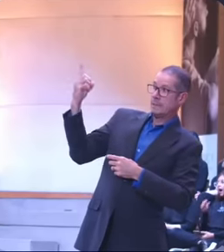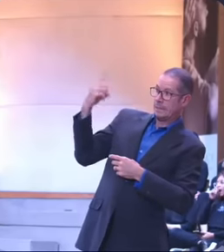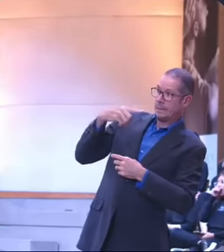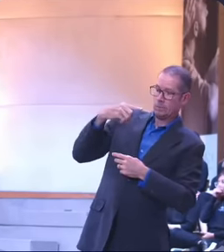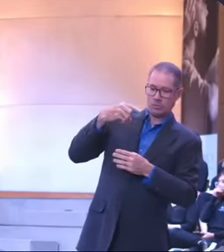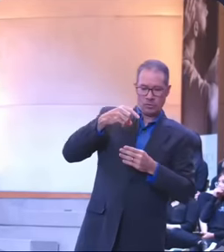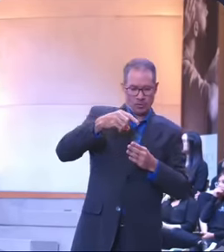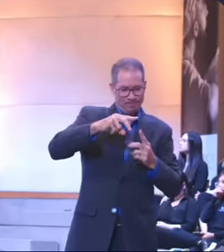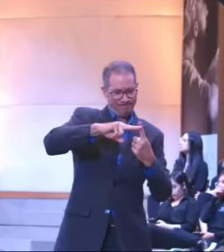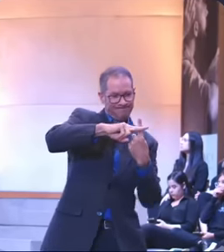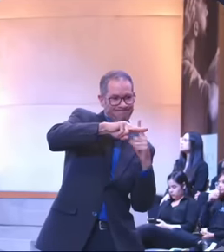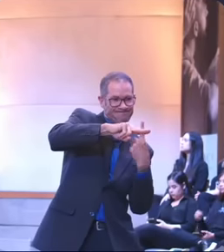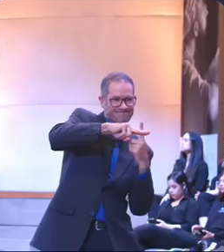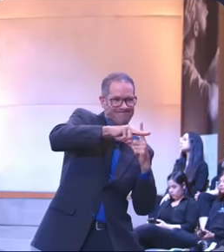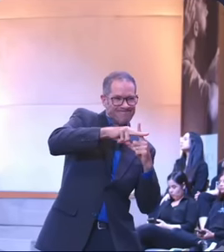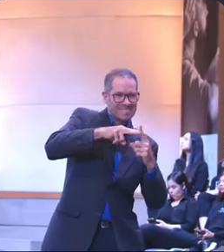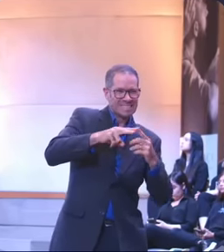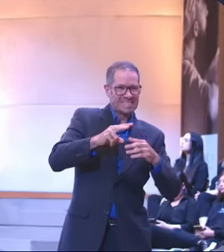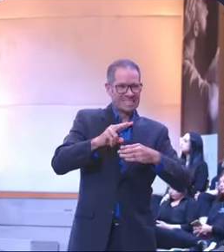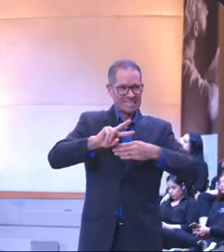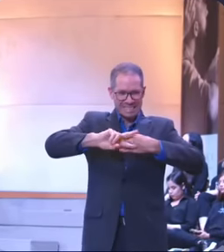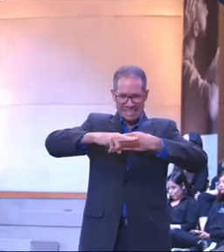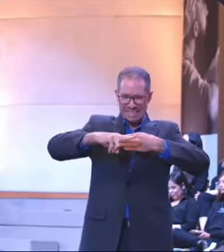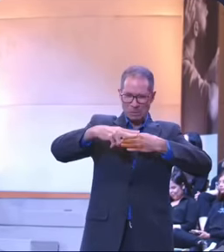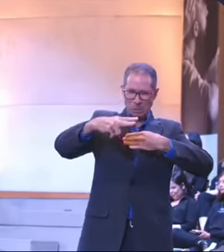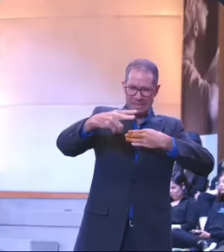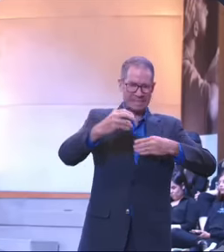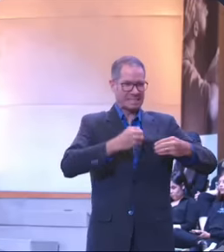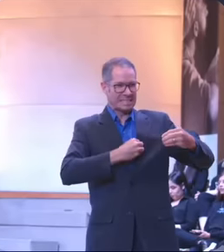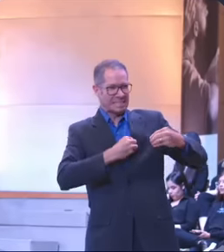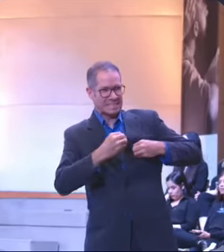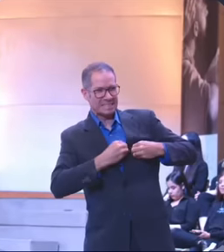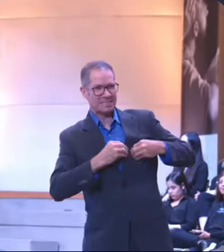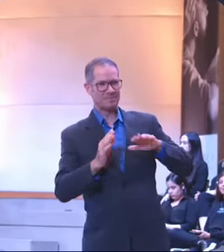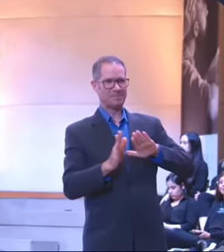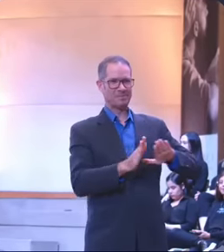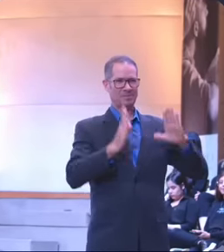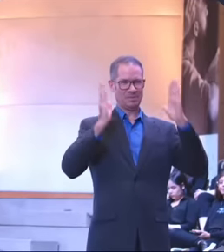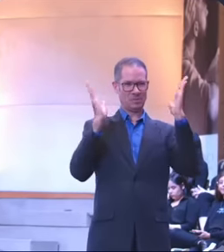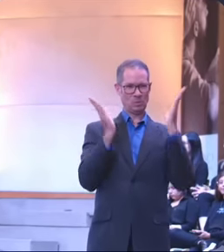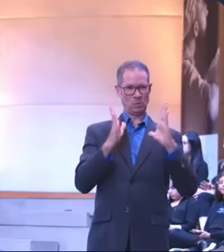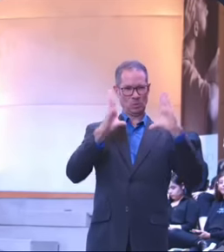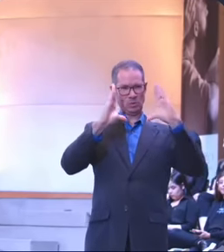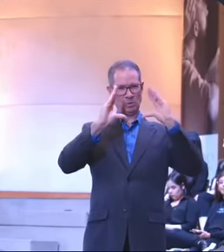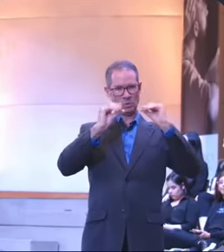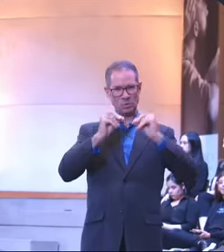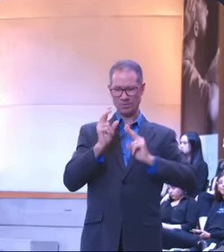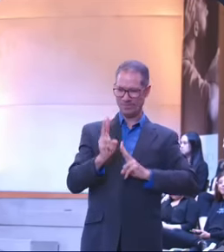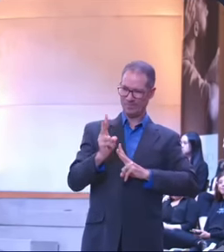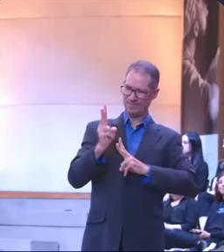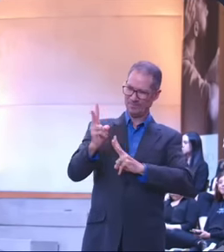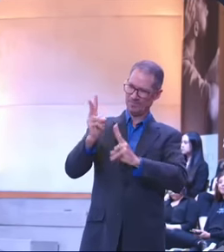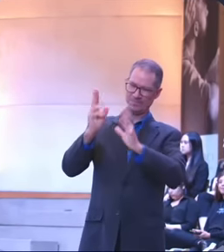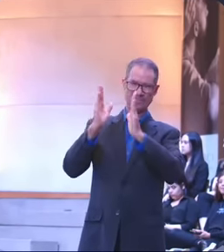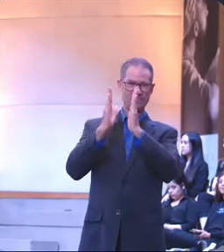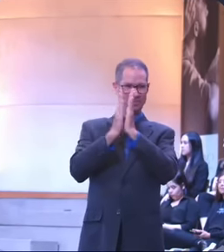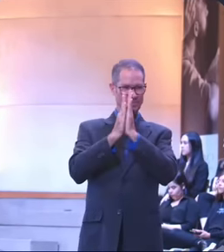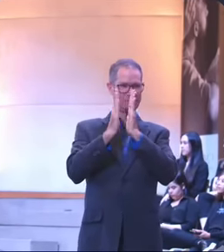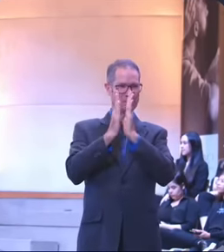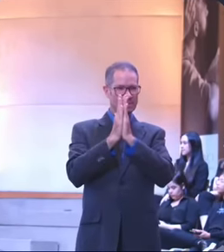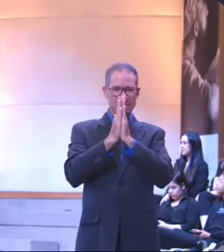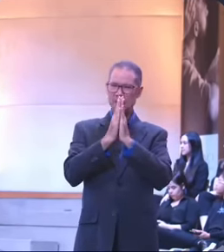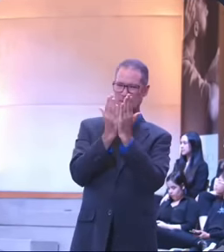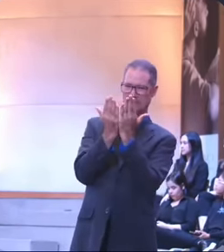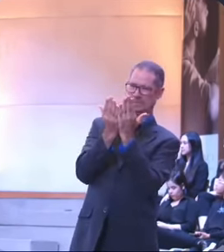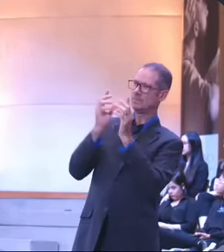das consequências dos nossos pecados. Mas hoje à noite eu queria continuar essa meditação olhando